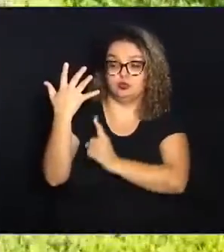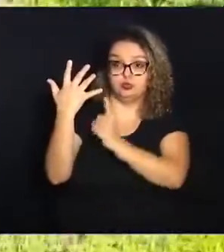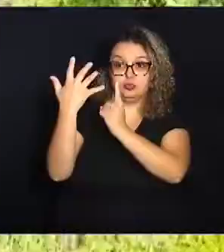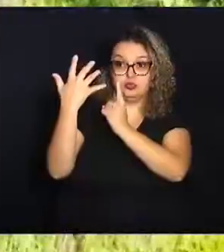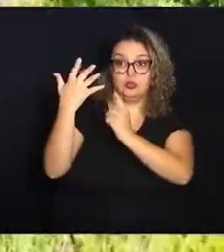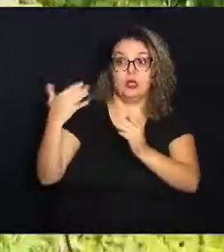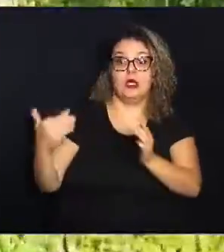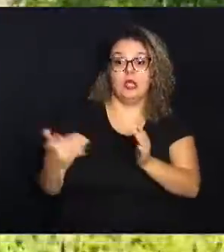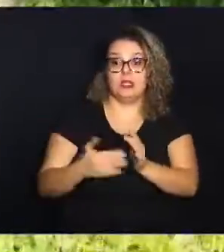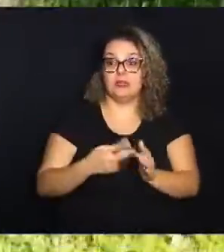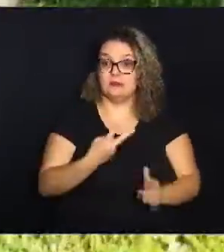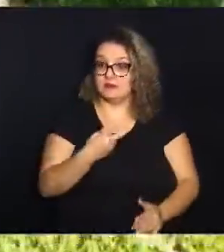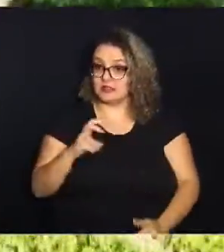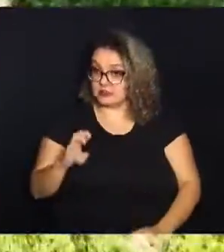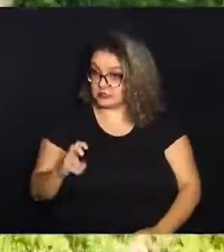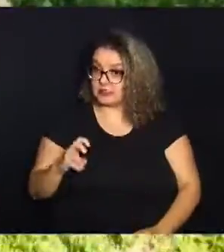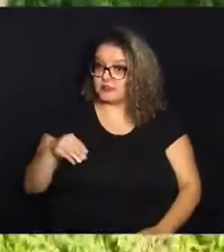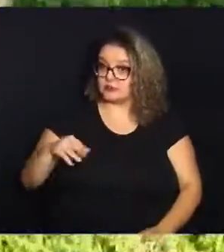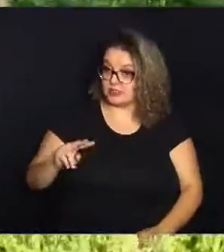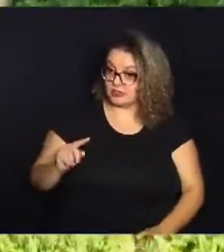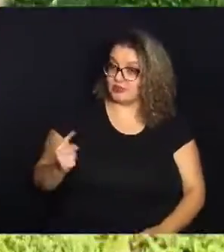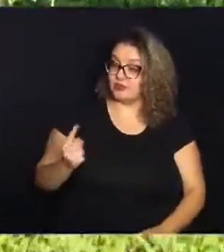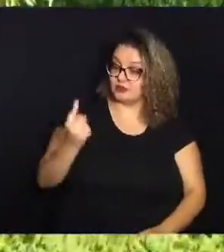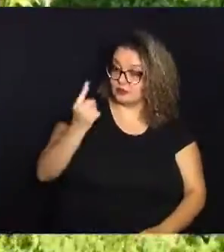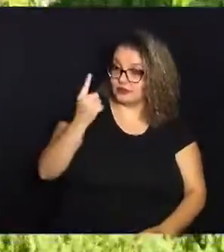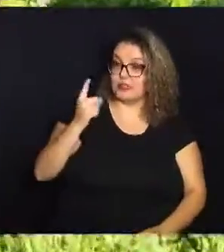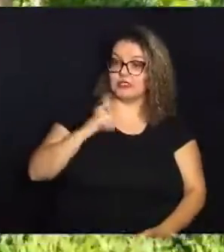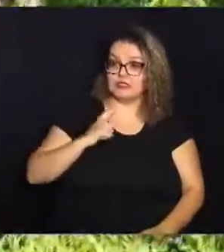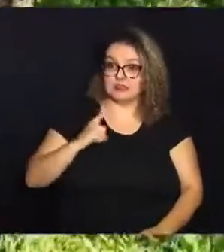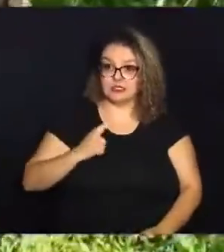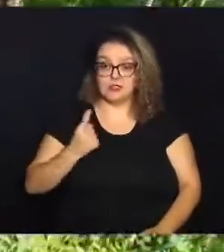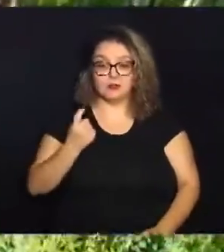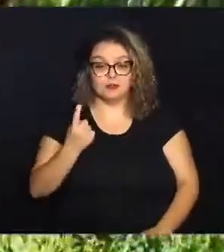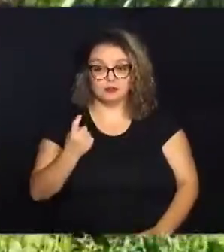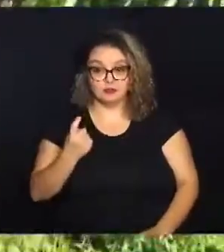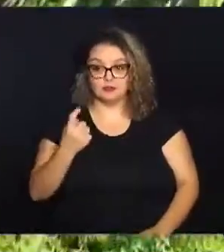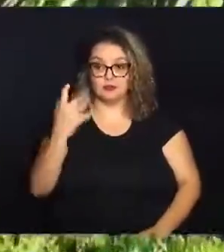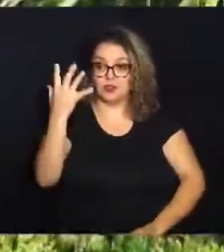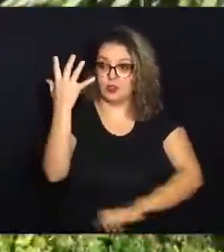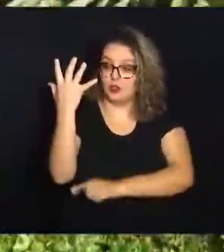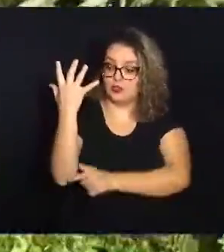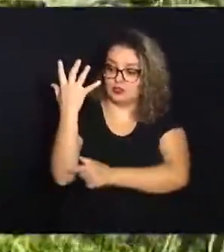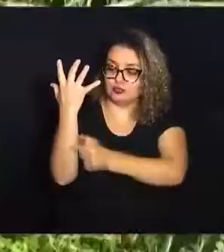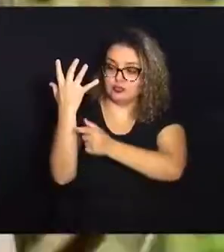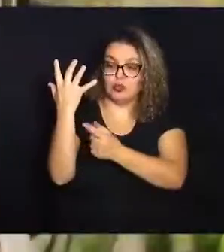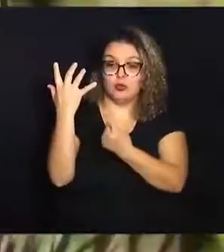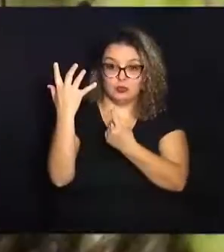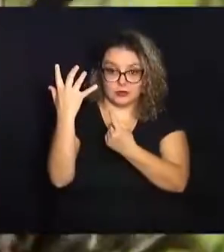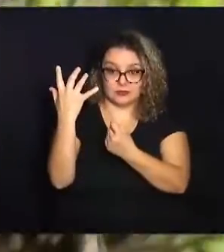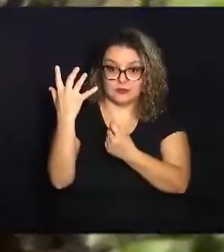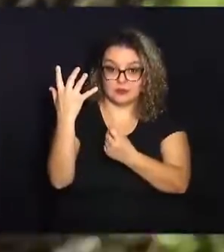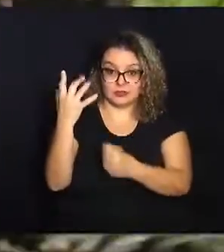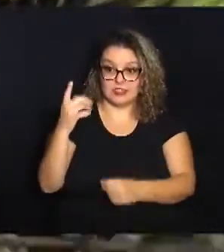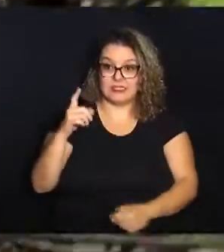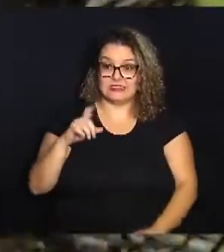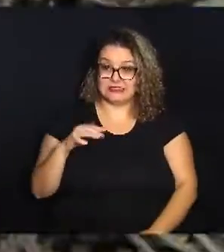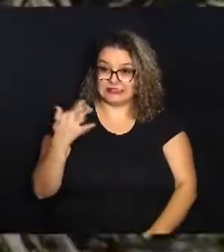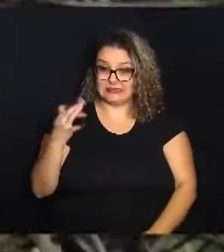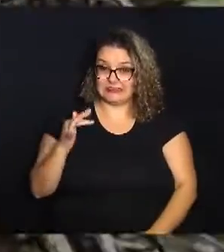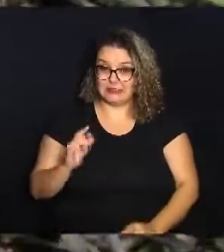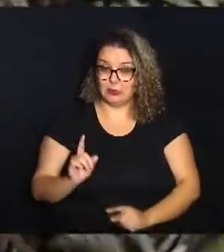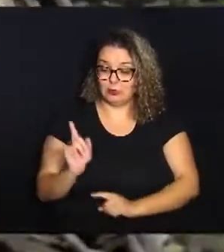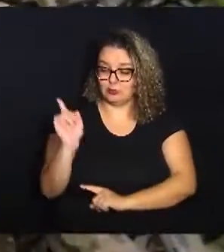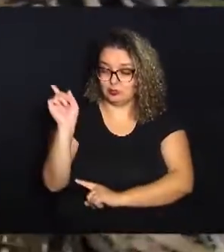até 25 metros de altura e que possui um único tronco grosso e é temido por seus espinhos